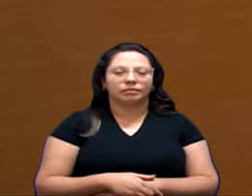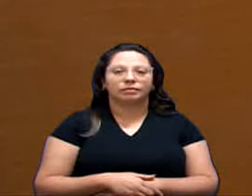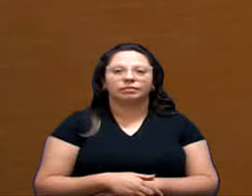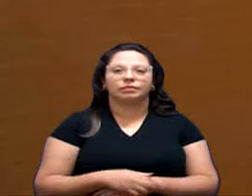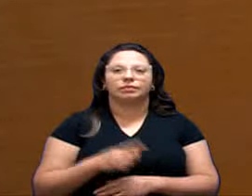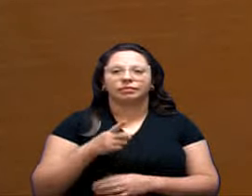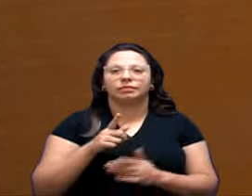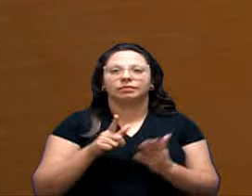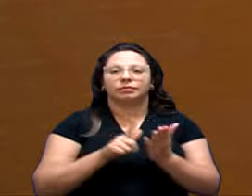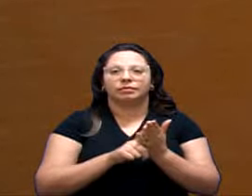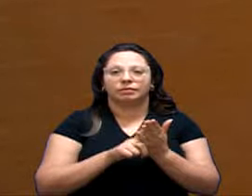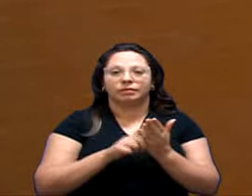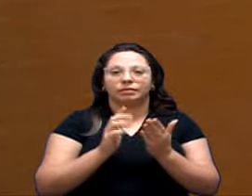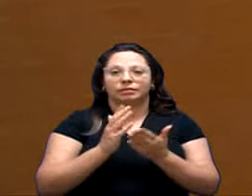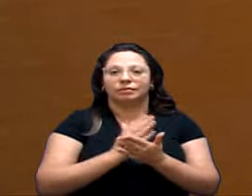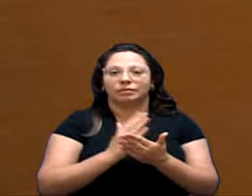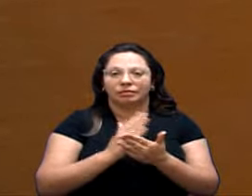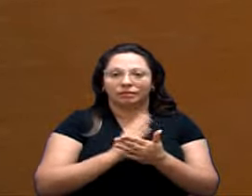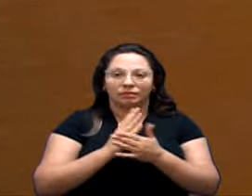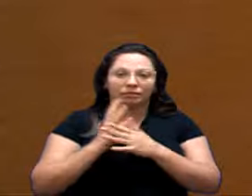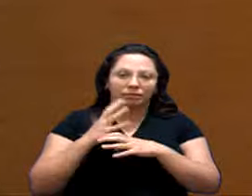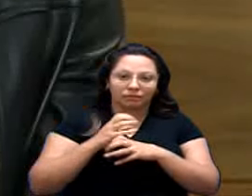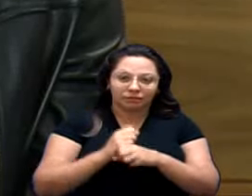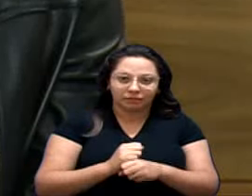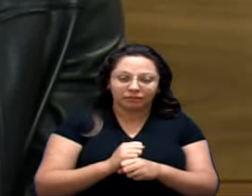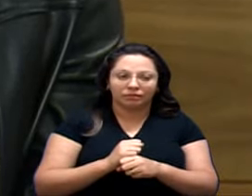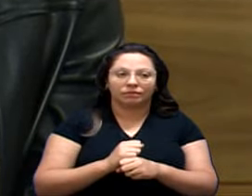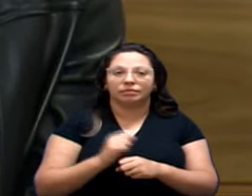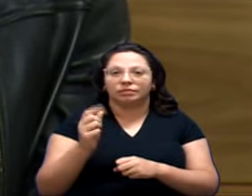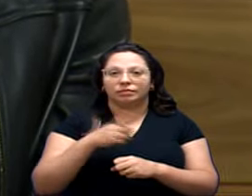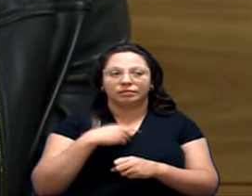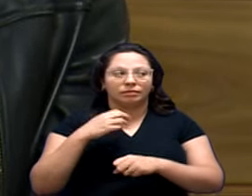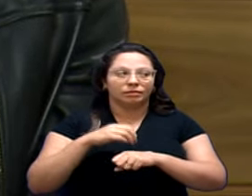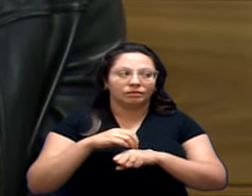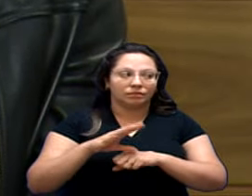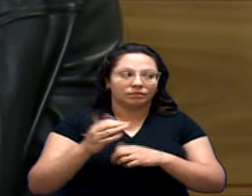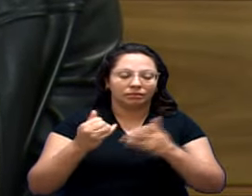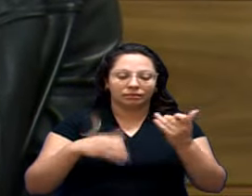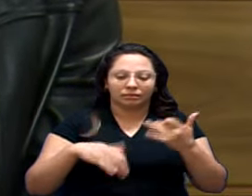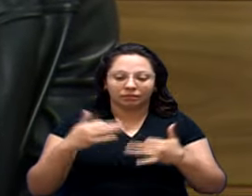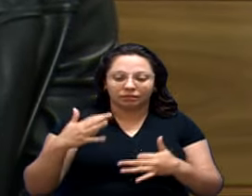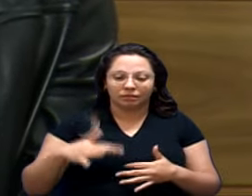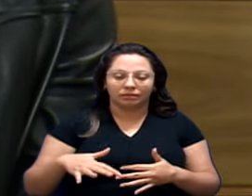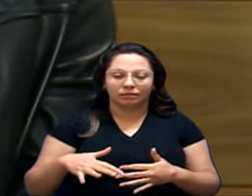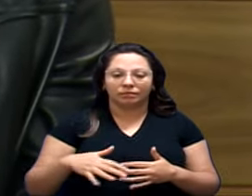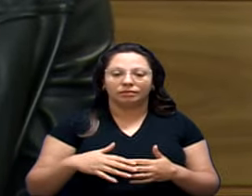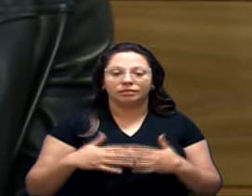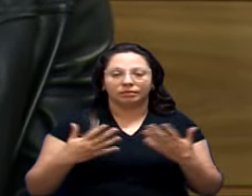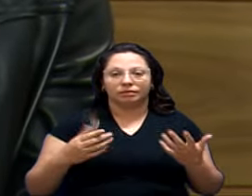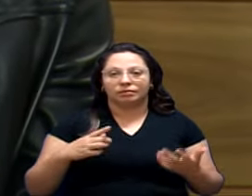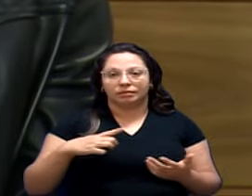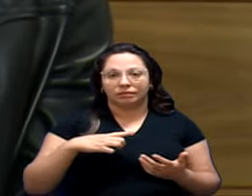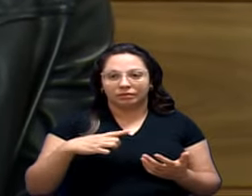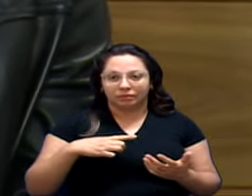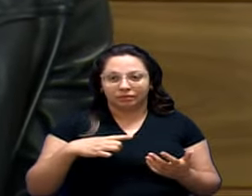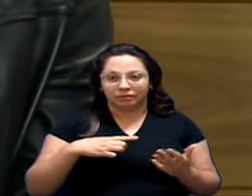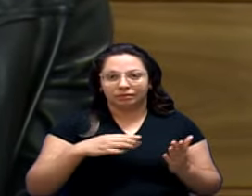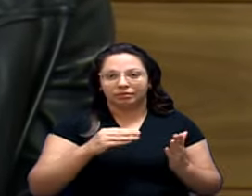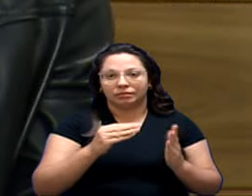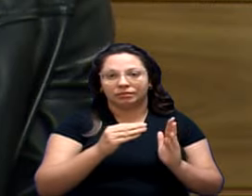minuta como a gente tá trazendo a proposta então ainda a gente ainda não a gente tem um esboço da